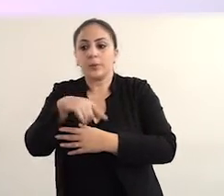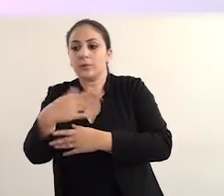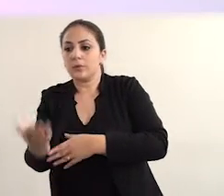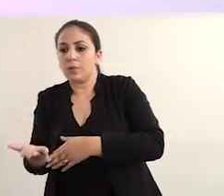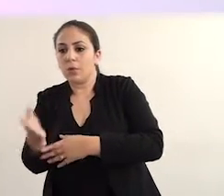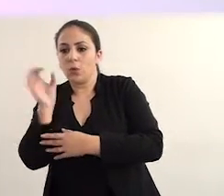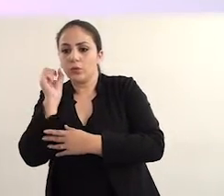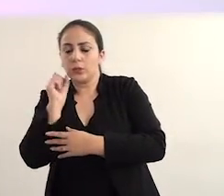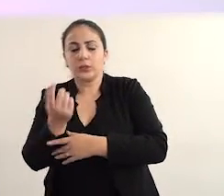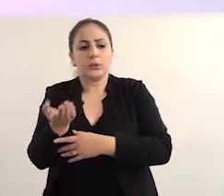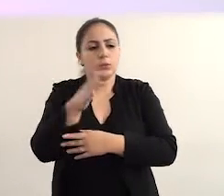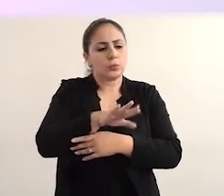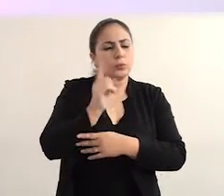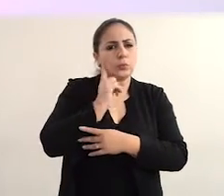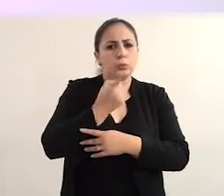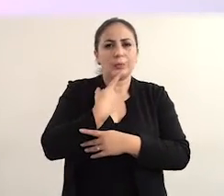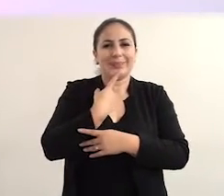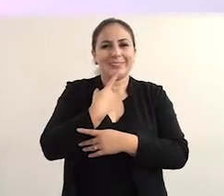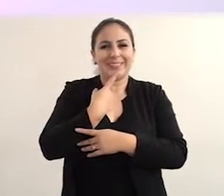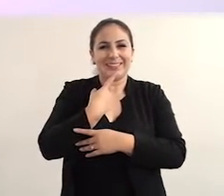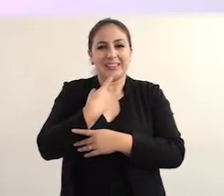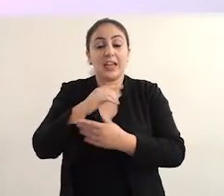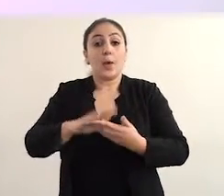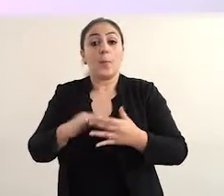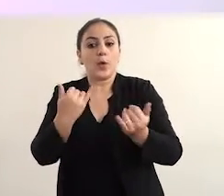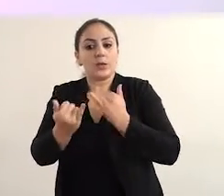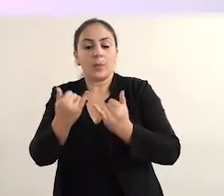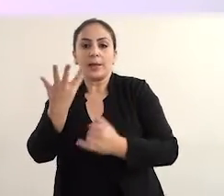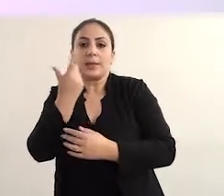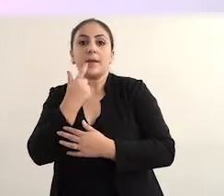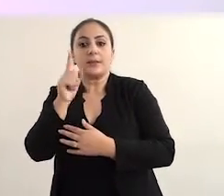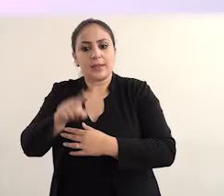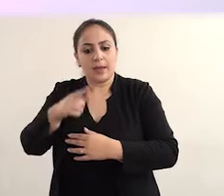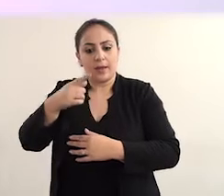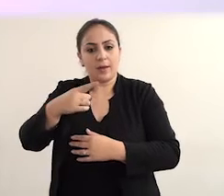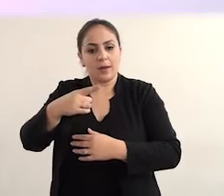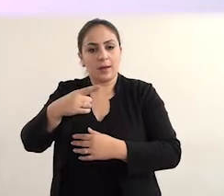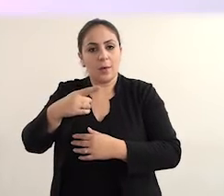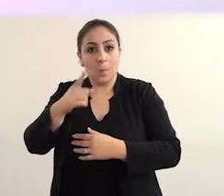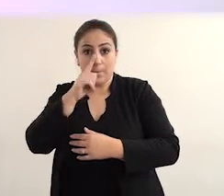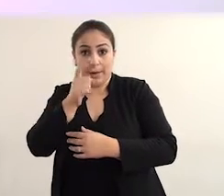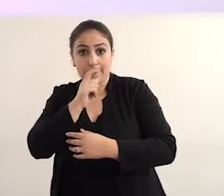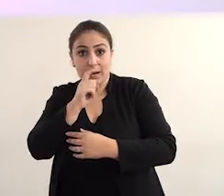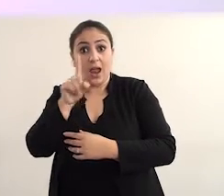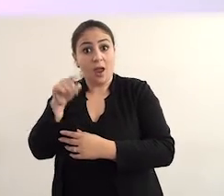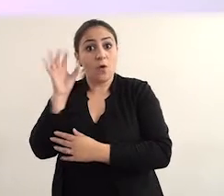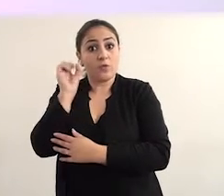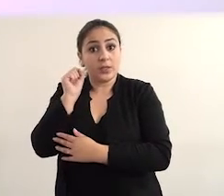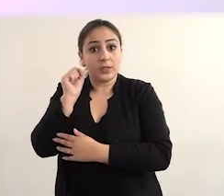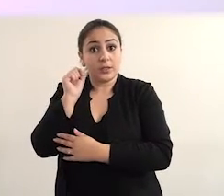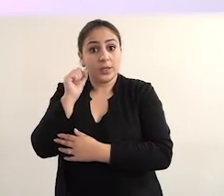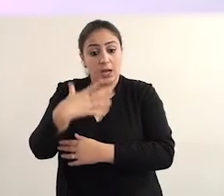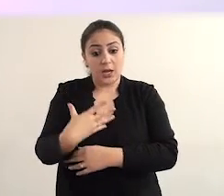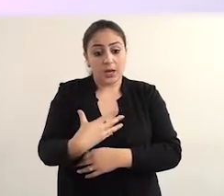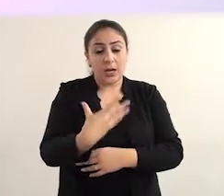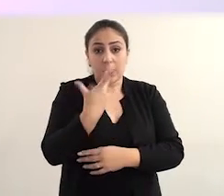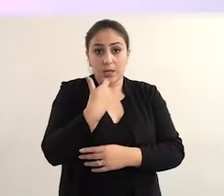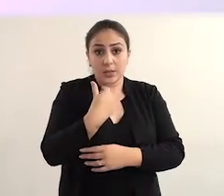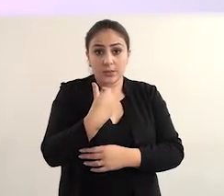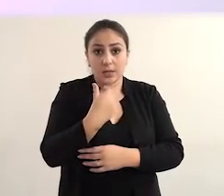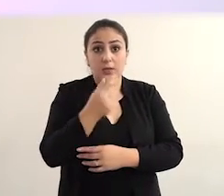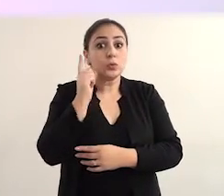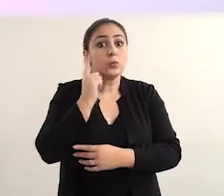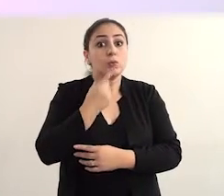né? Quando a criança ela é filha de pais ouvintes, né? Então, isso tem que ser trabalhado com uma criança. Ela precisa